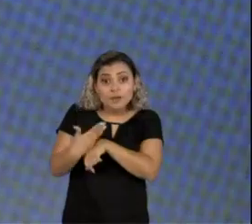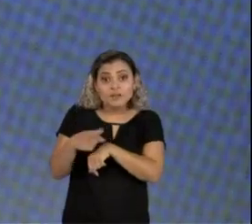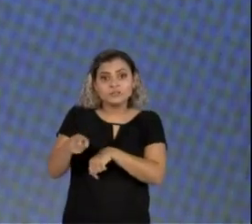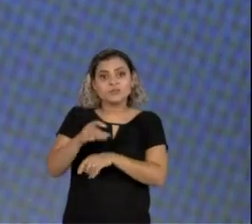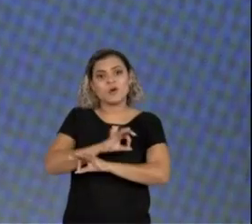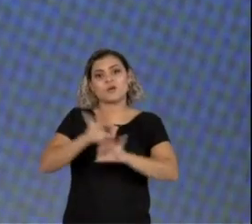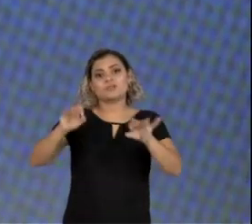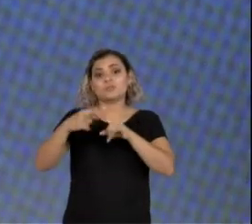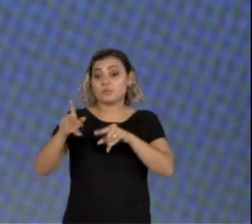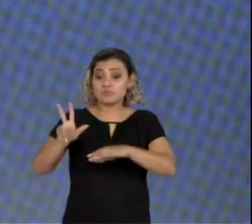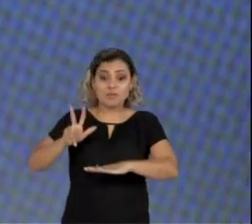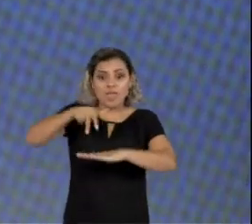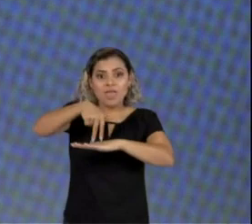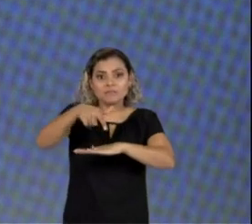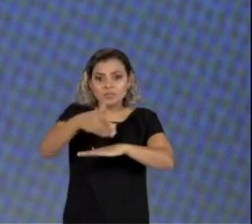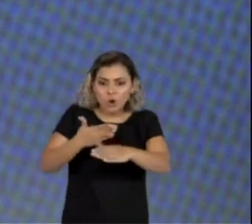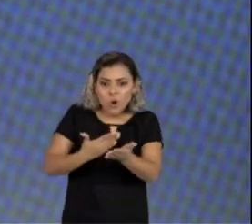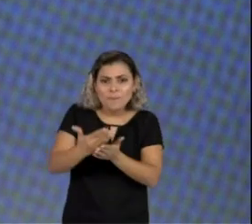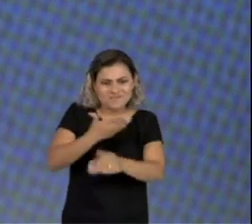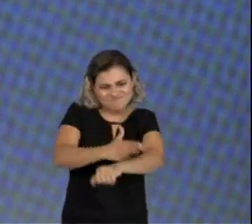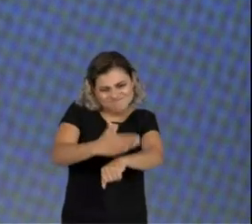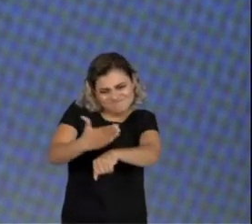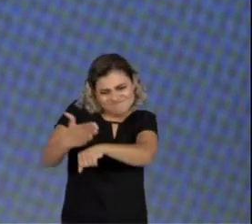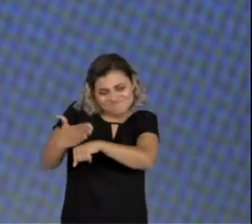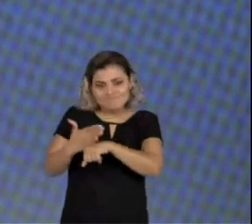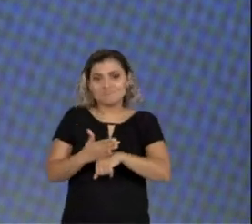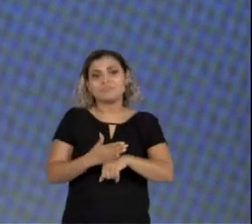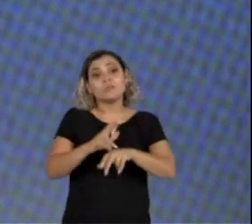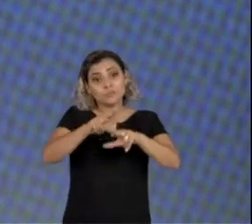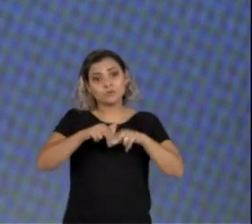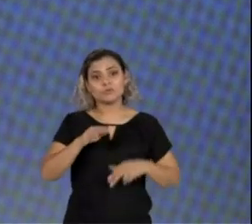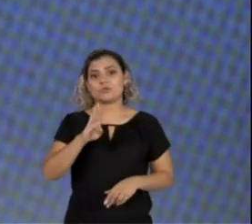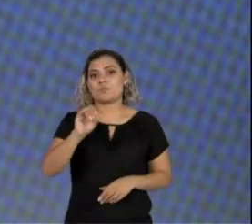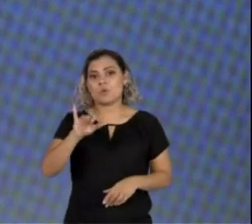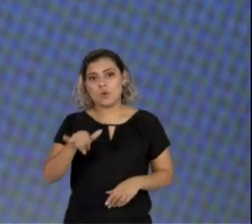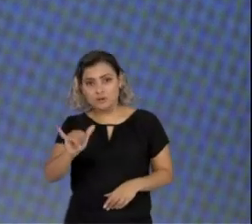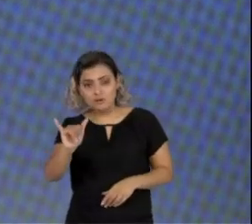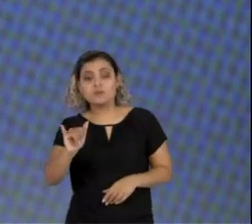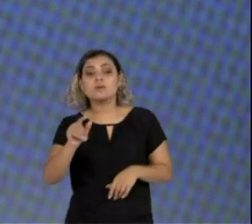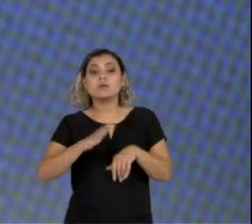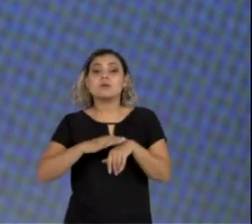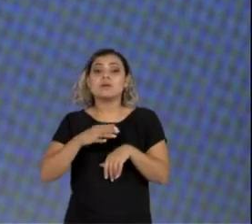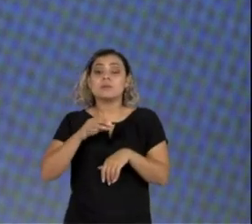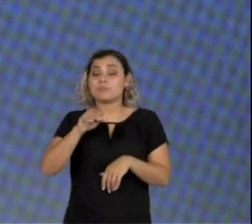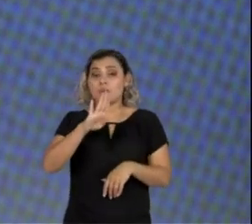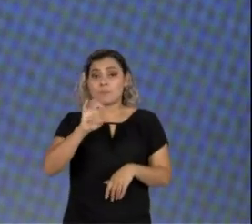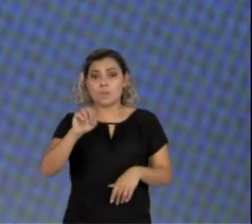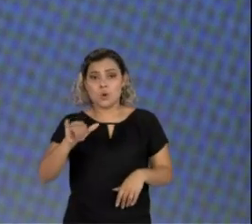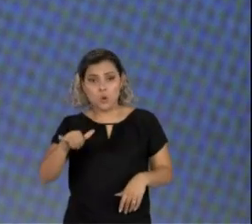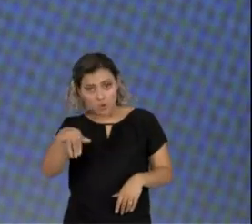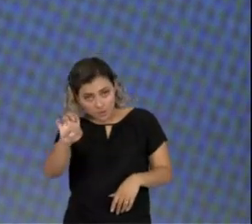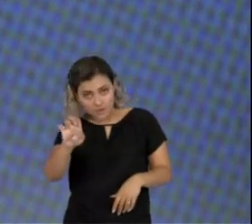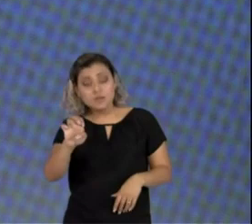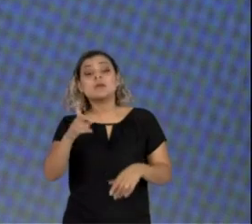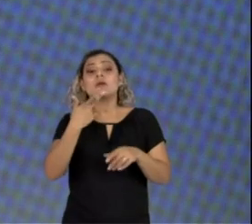porque daí você entra na roda logo cedo. Então, o Boni sugeriu que